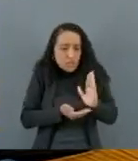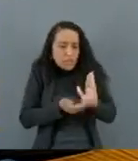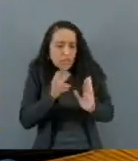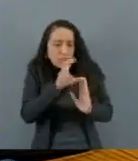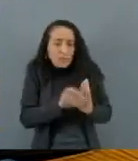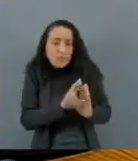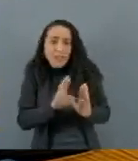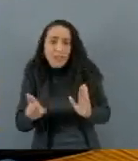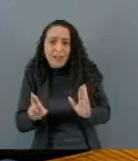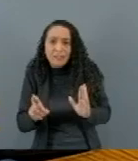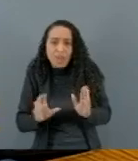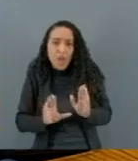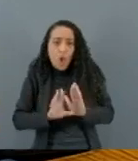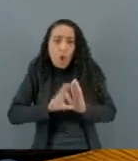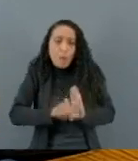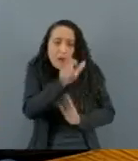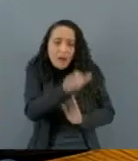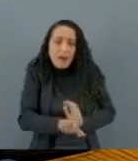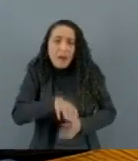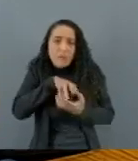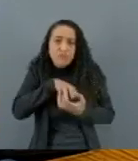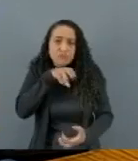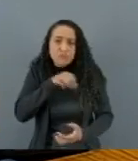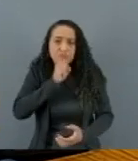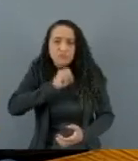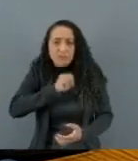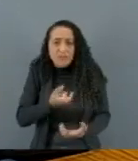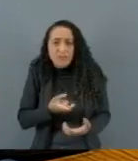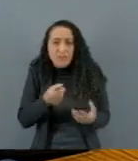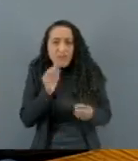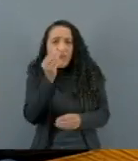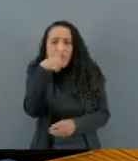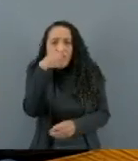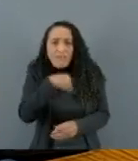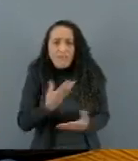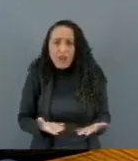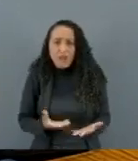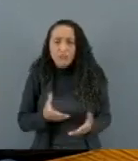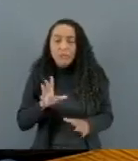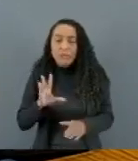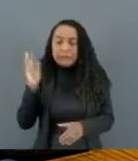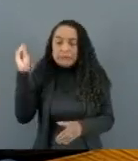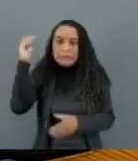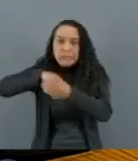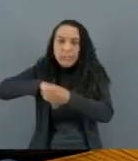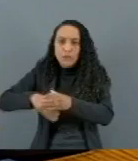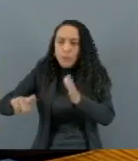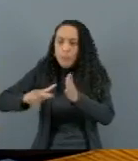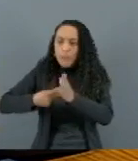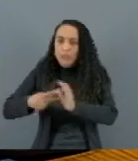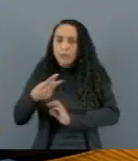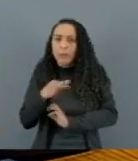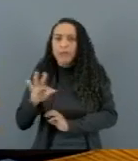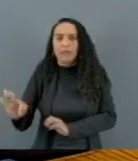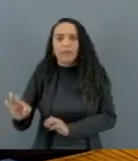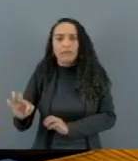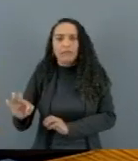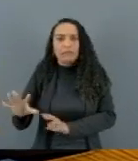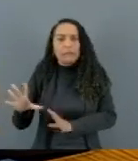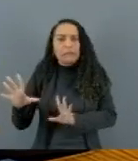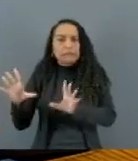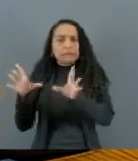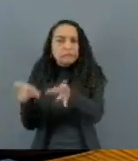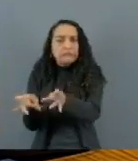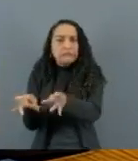de idosos fragilizados. E está no DNA desse partido. Está impregnado